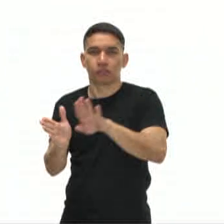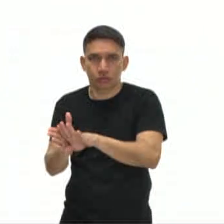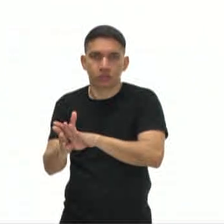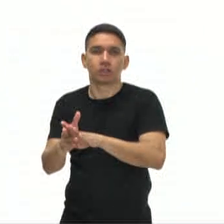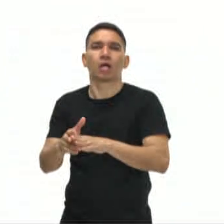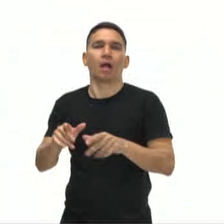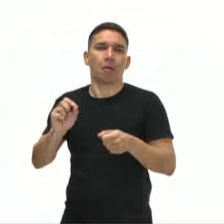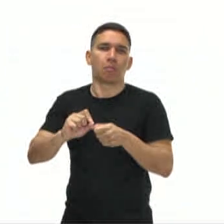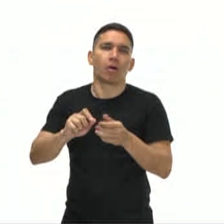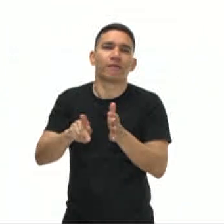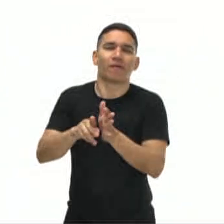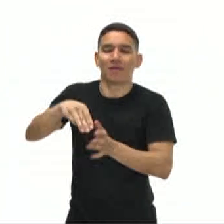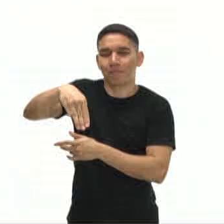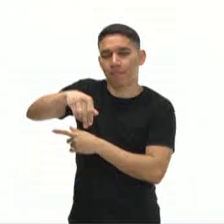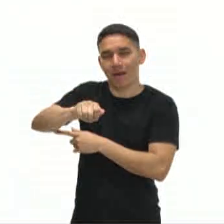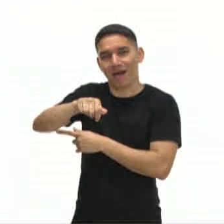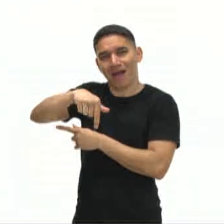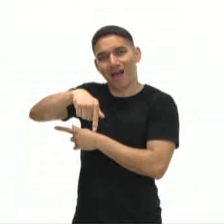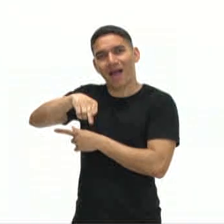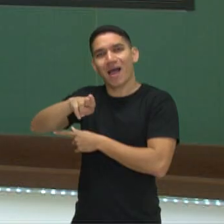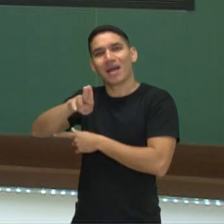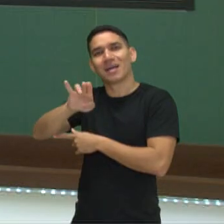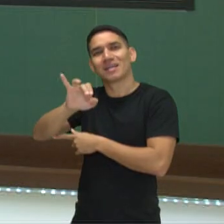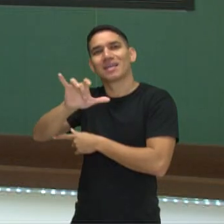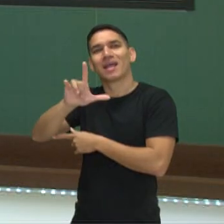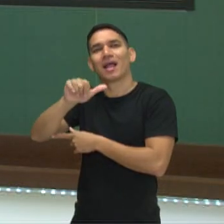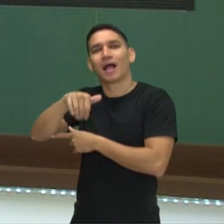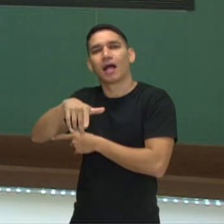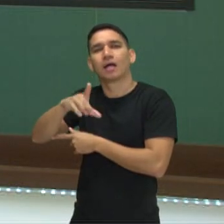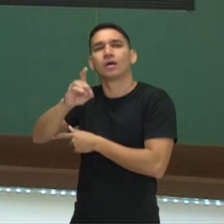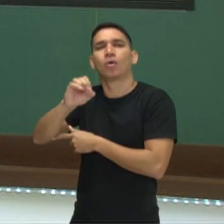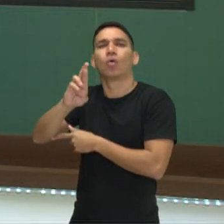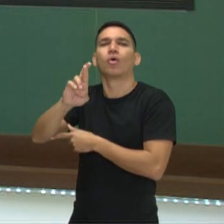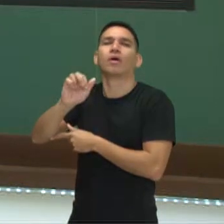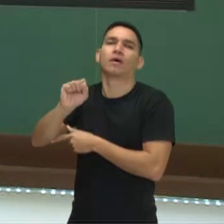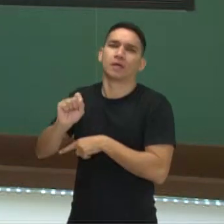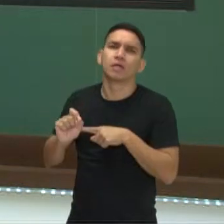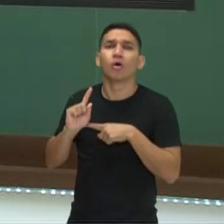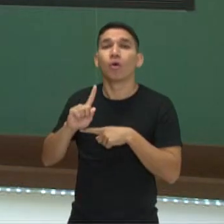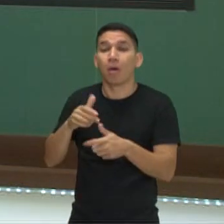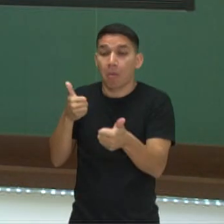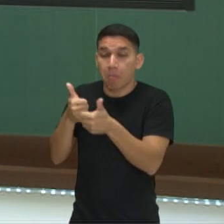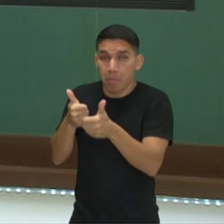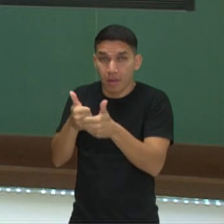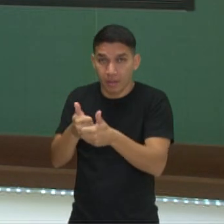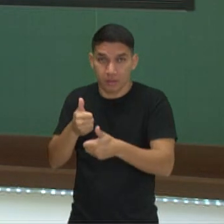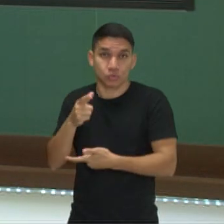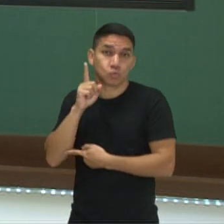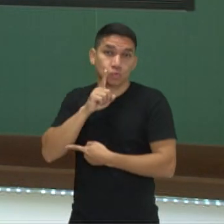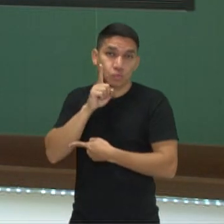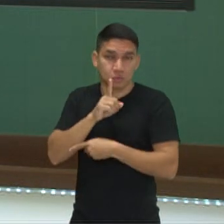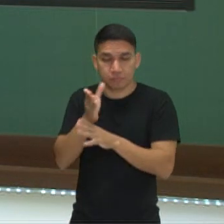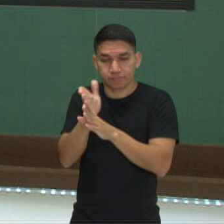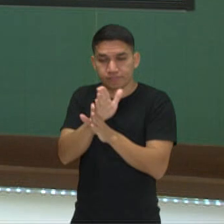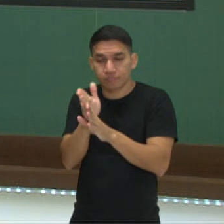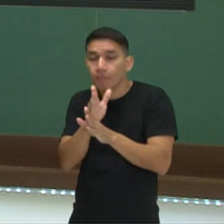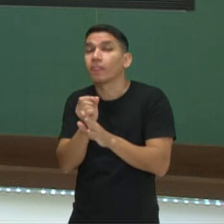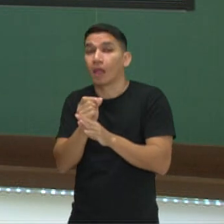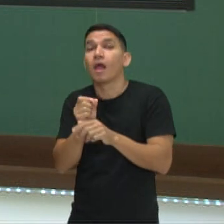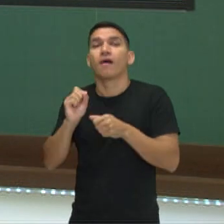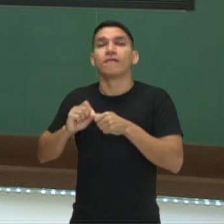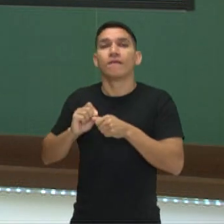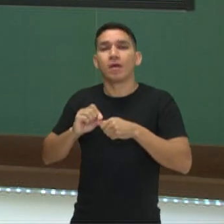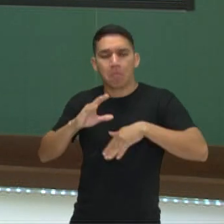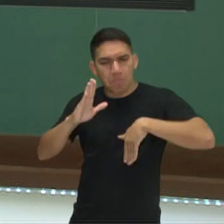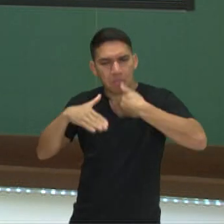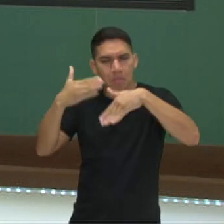indústrias maquiladoras, elas se estabeleceram ali, nós vamos ver, próximo à fronteira com os Estados Unidos, e isso veio desenvolvendo